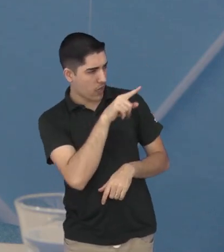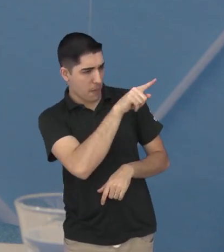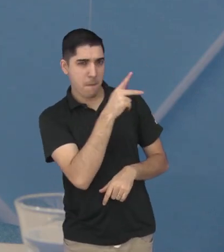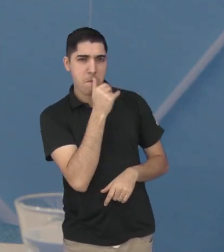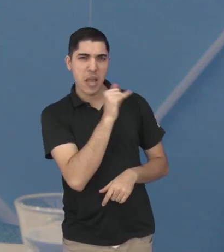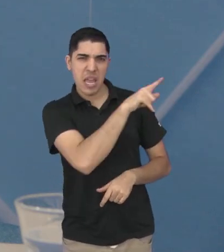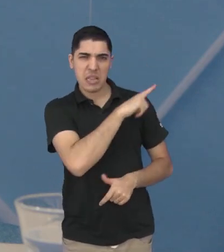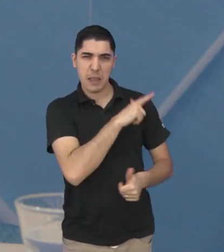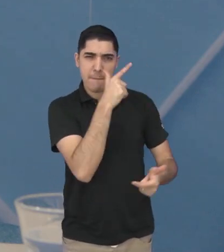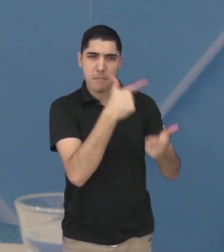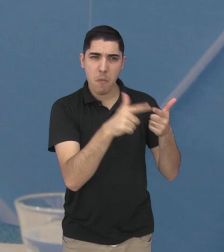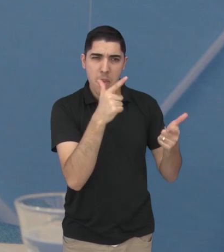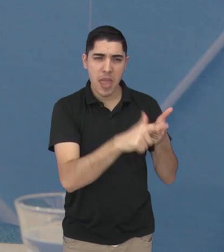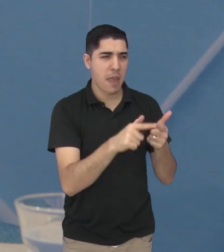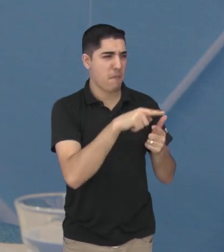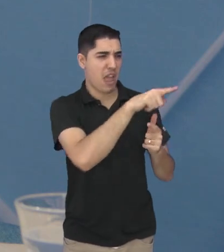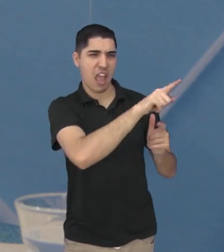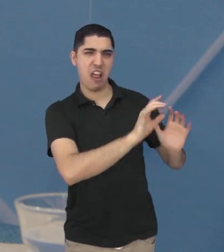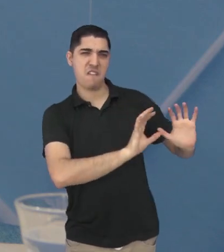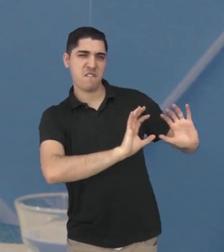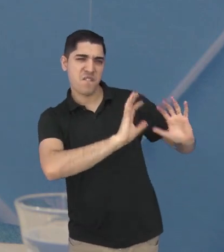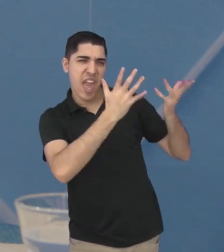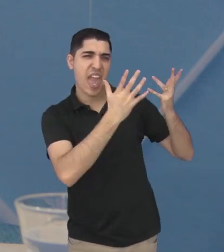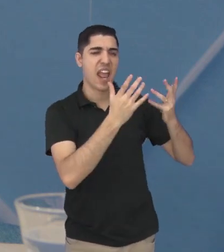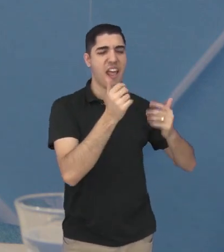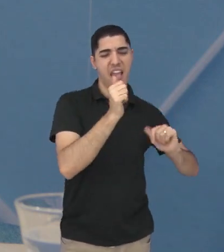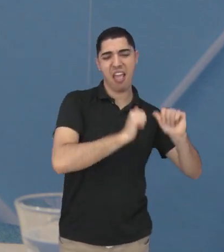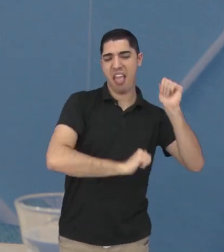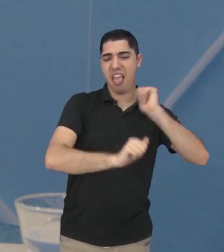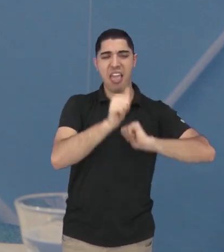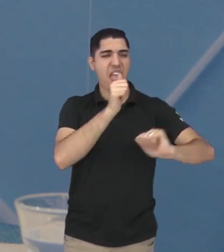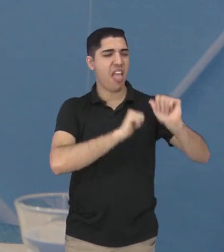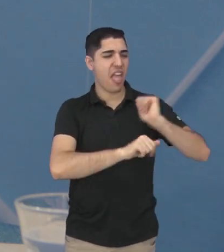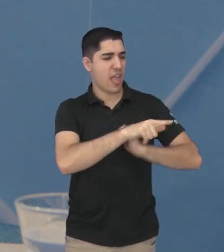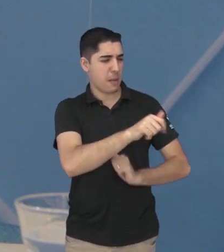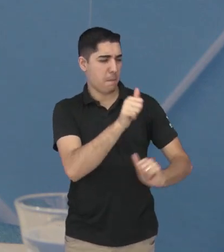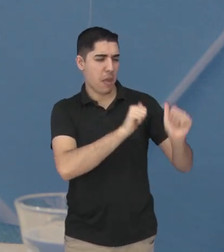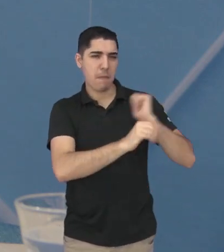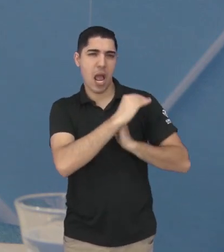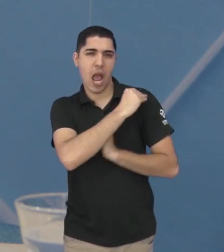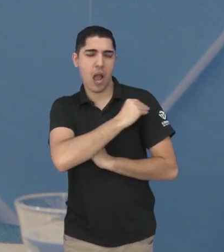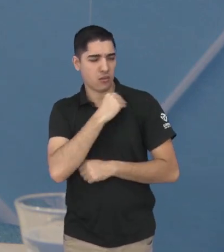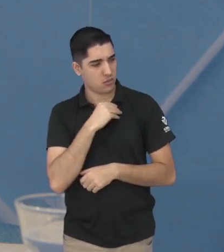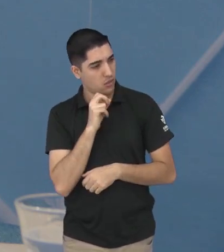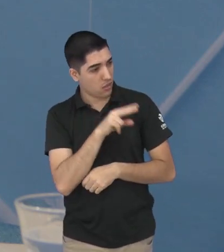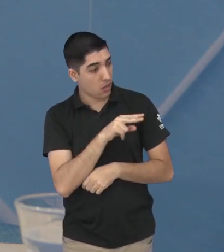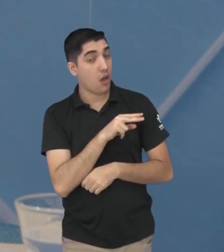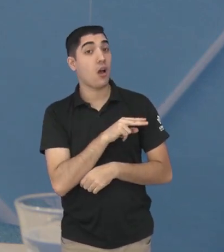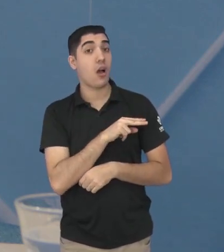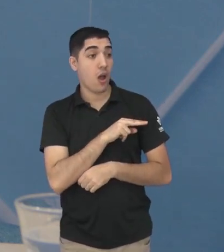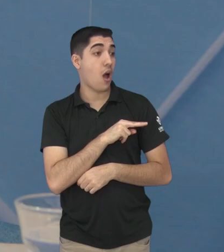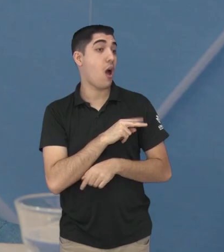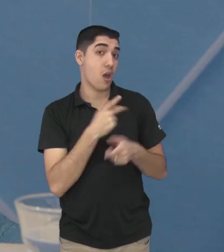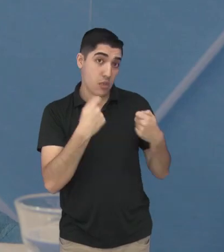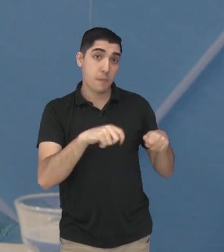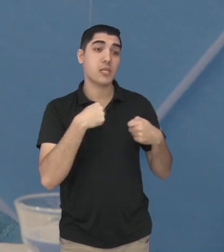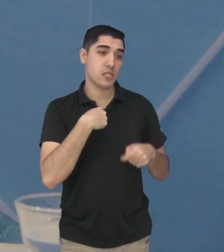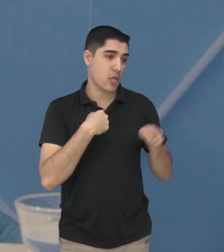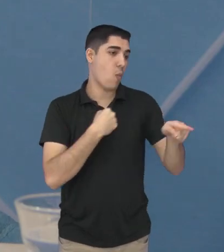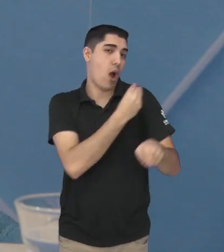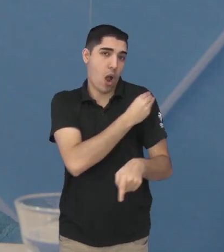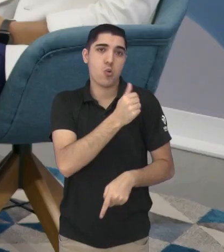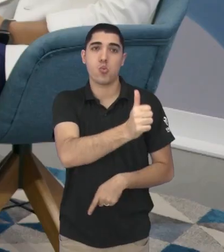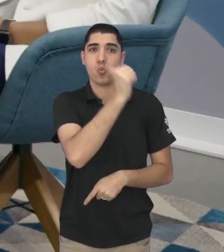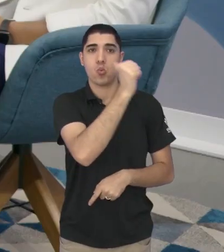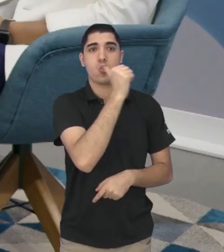resolvendo problemas, ou comemorando, ou fazendo festa sempre com o álcool, eu vou entender que é assim que se resolve as coisas.